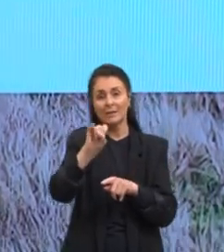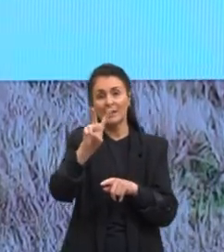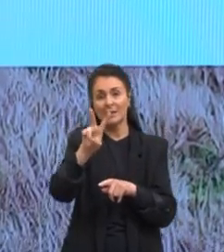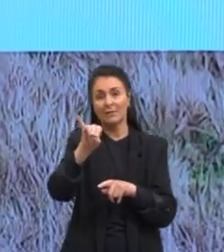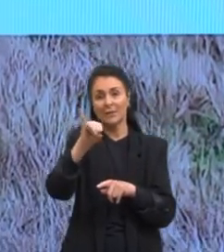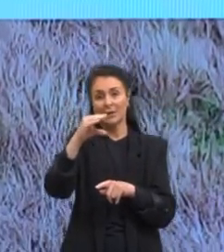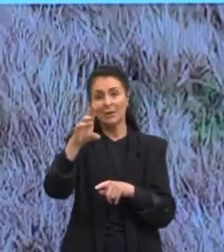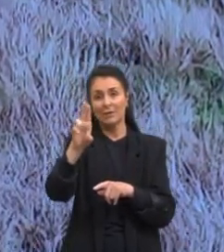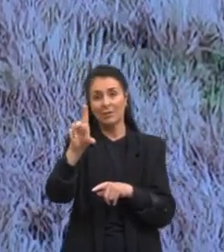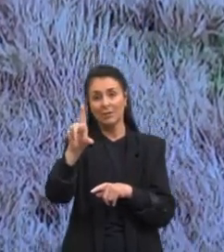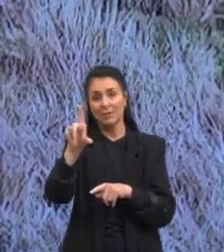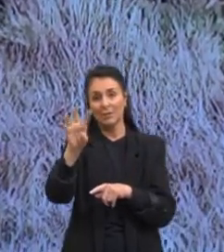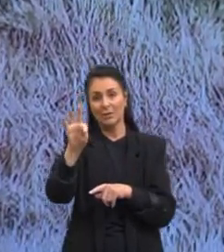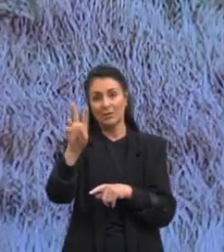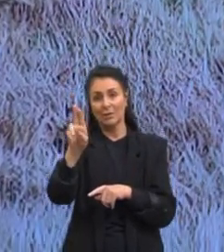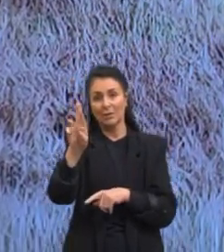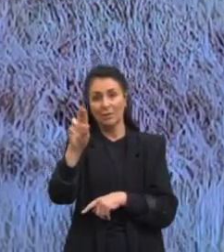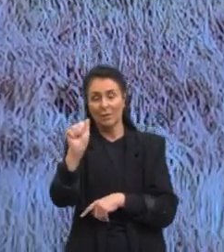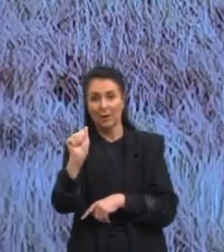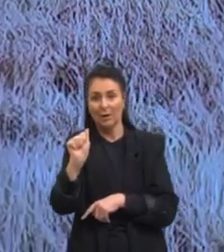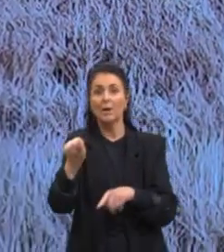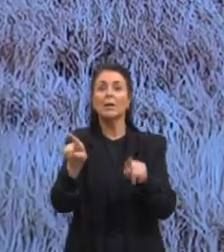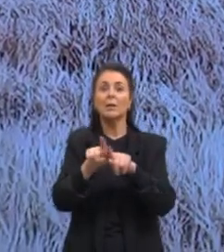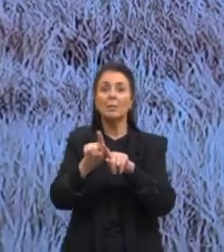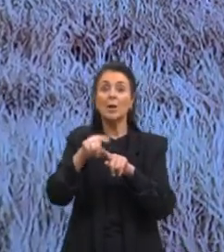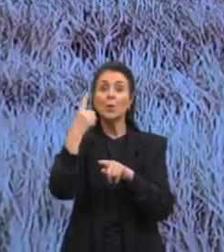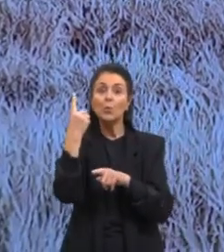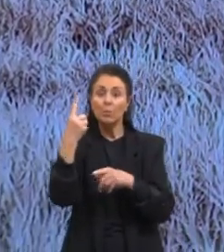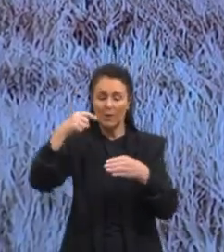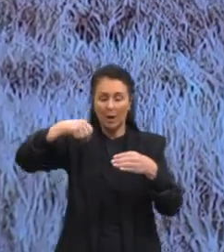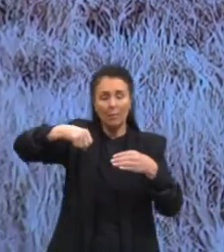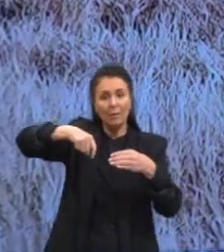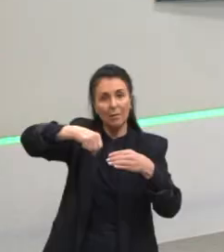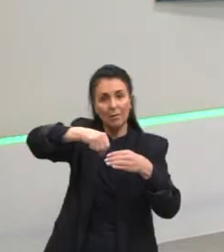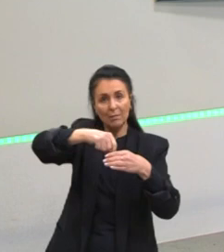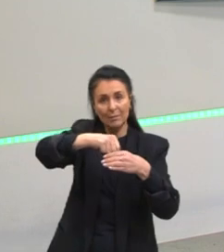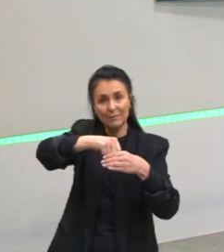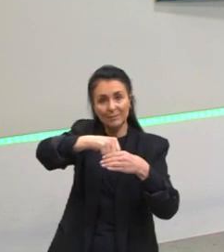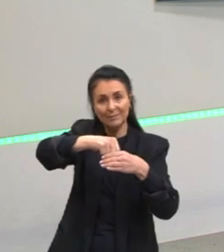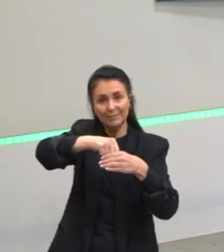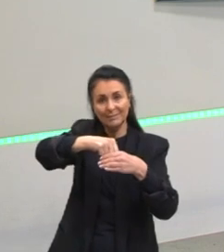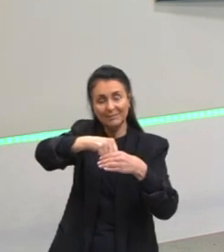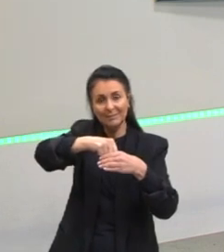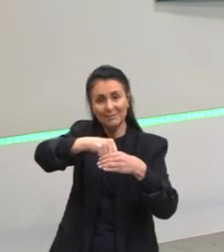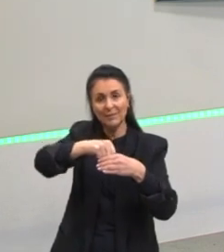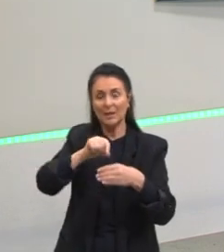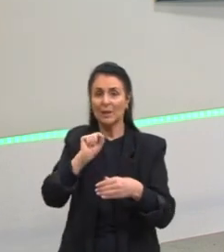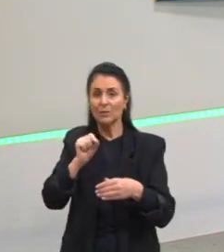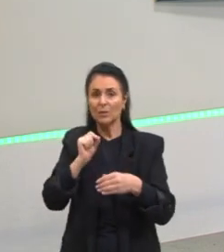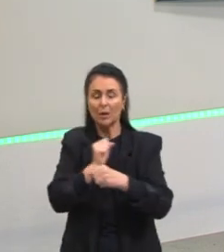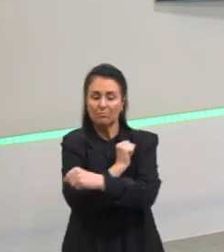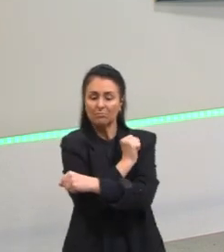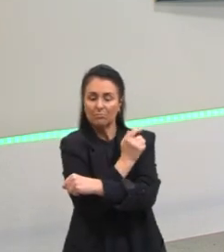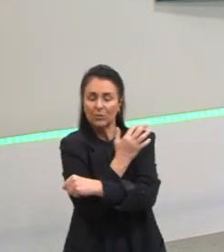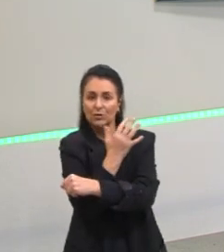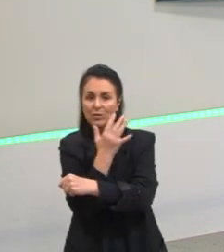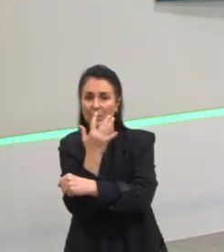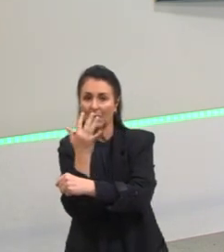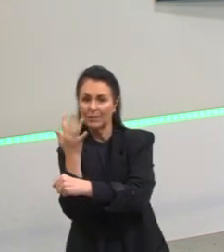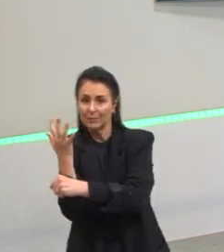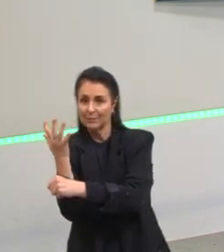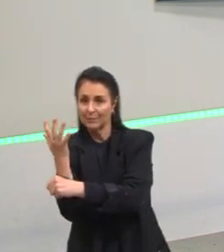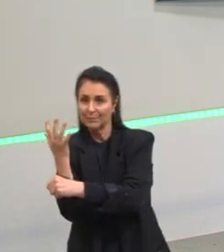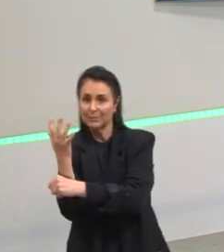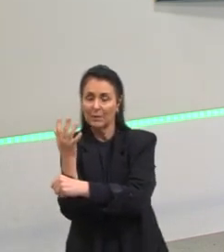questão a ser atacada né Essa monocultura é da de árvores nessa e